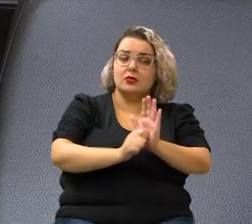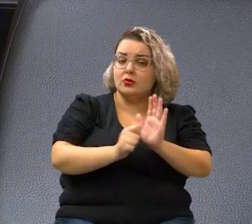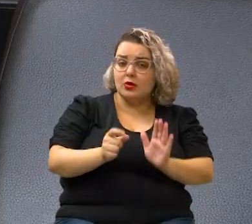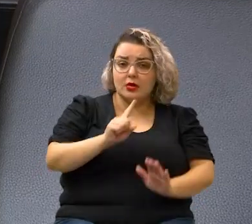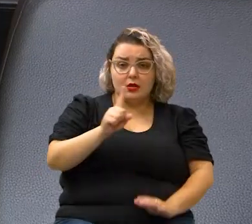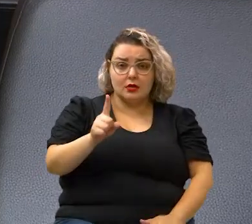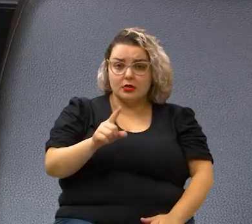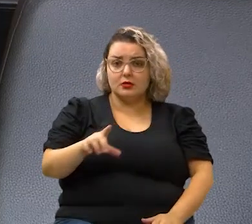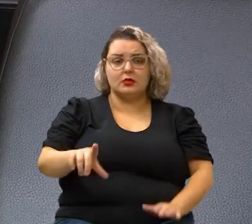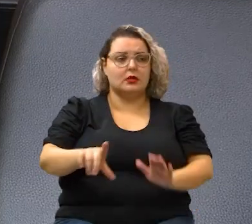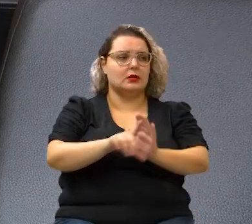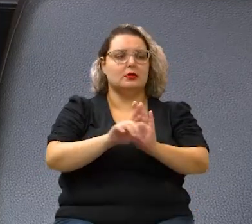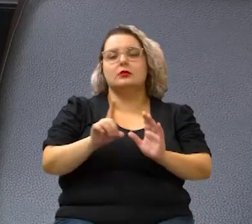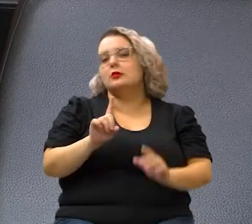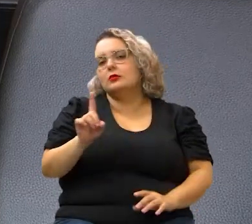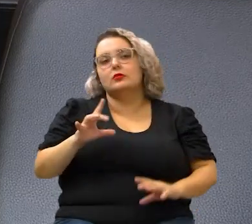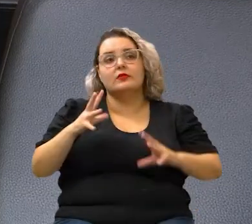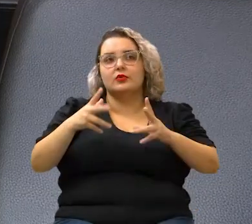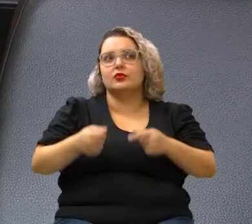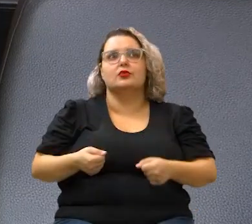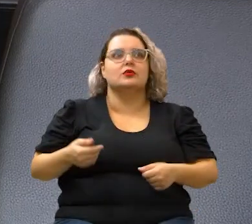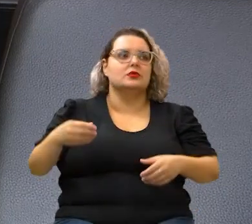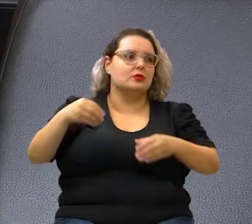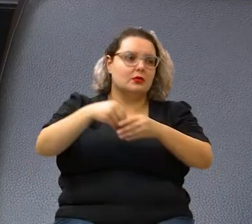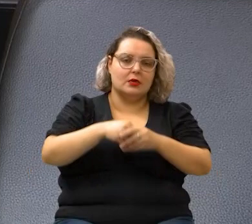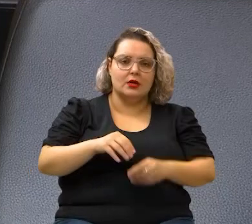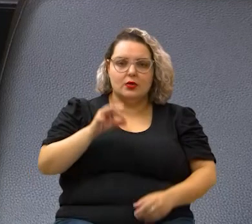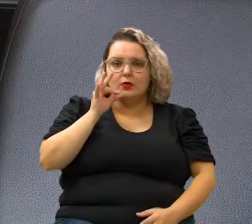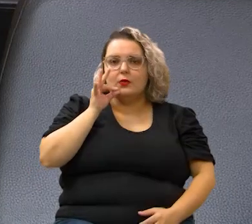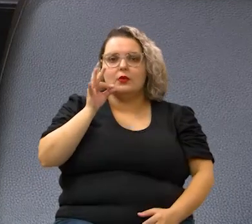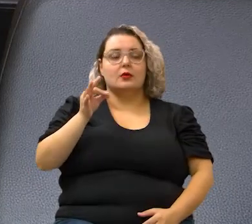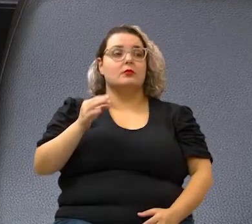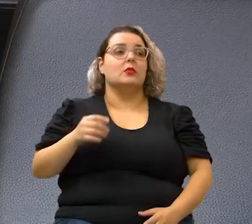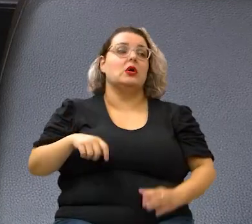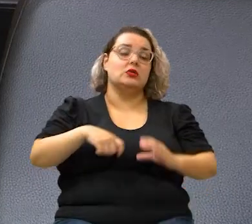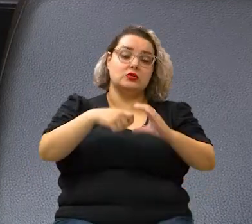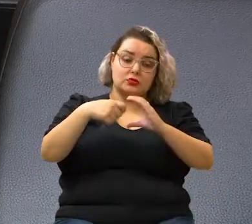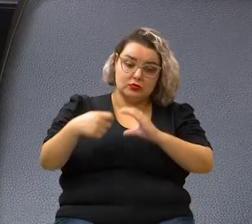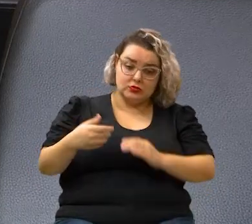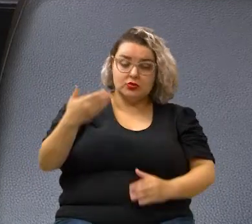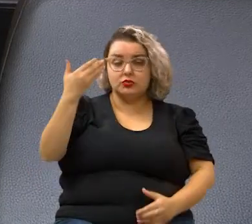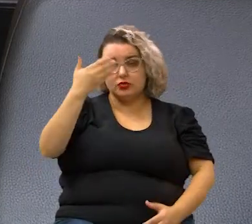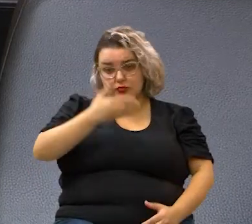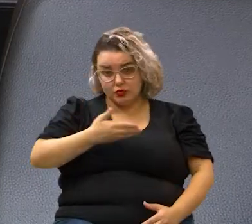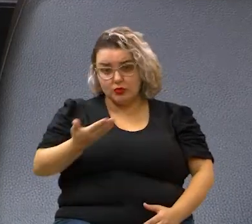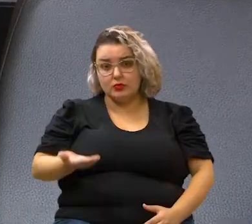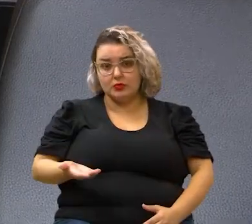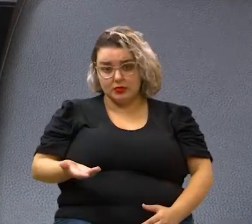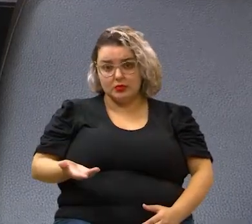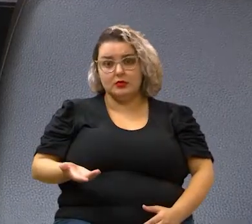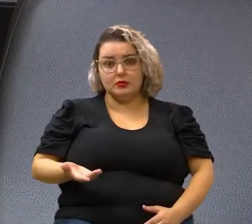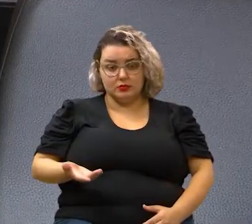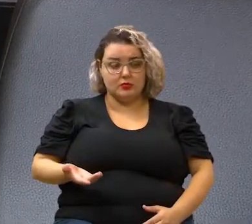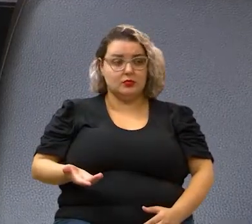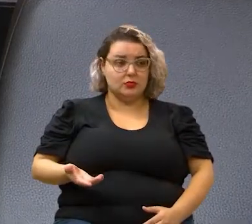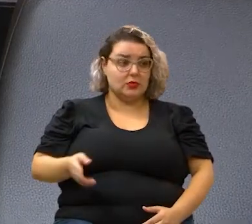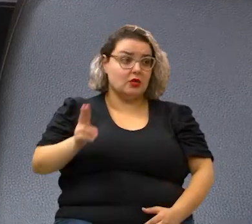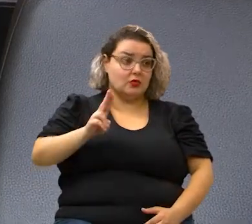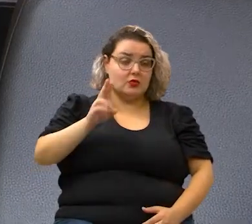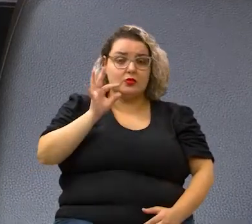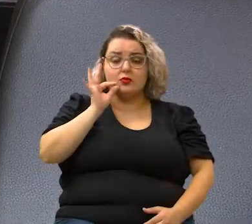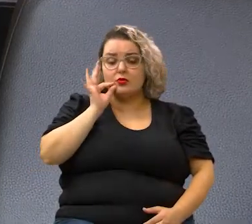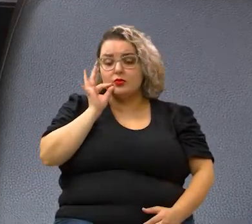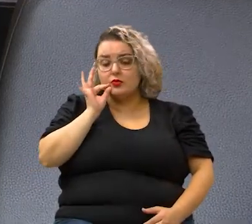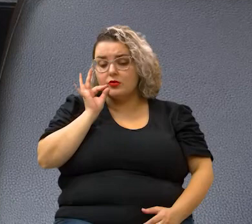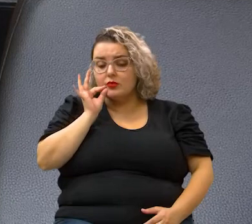ilícita. Não estou falando que todos que estão lá fumam, mas nos vídeos que nós constatamos, muitos